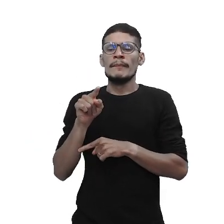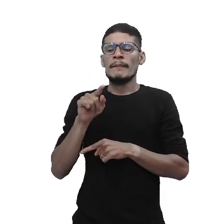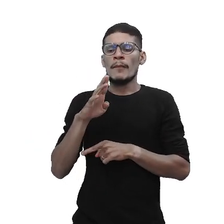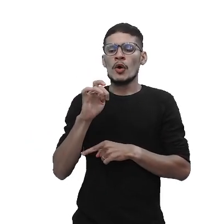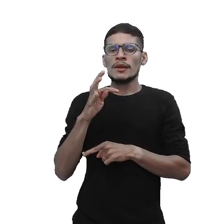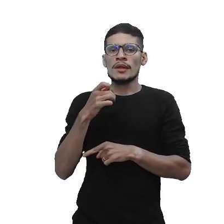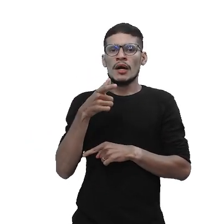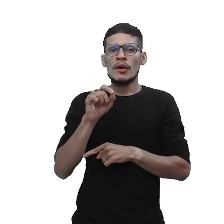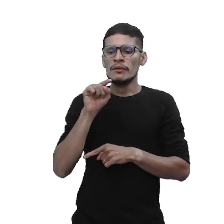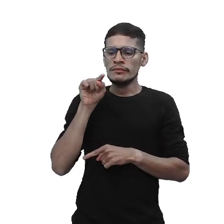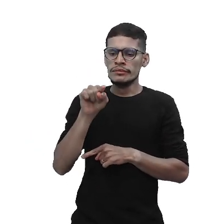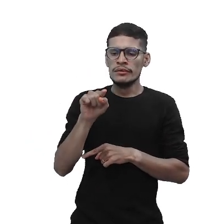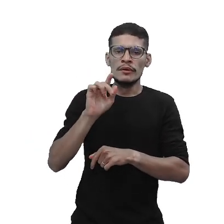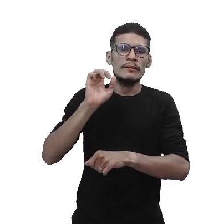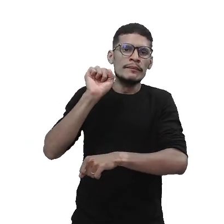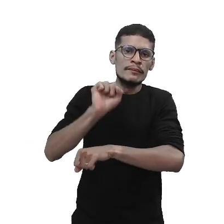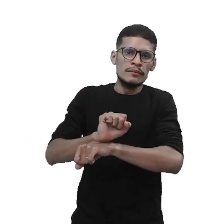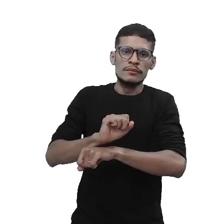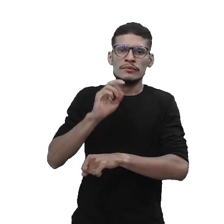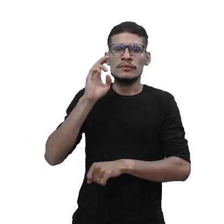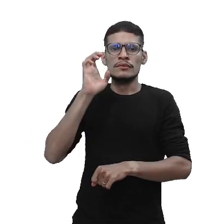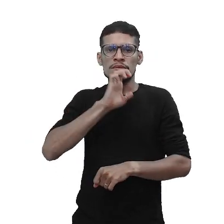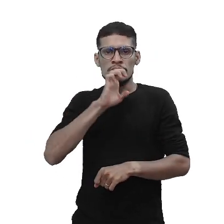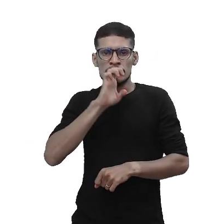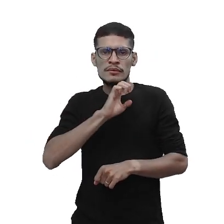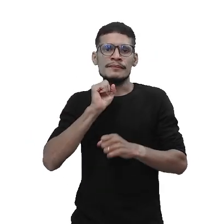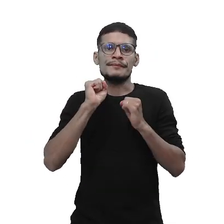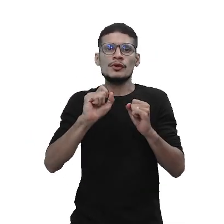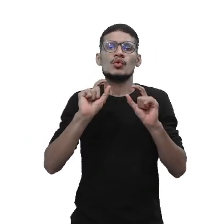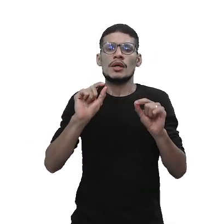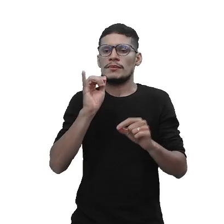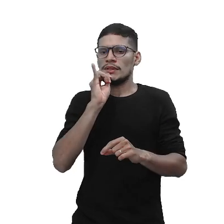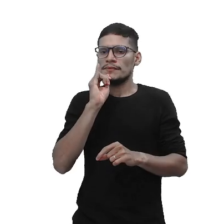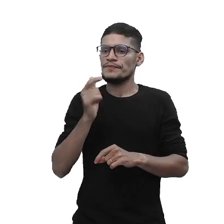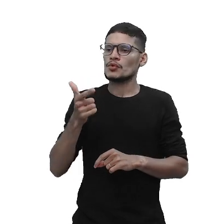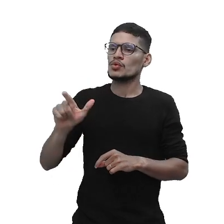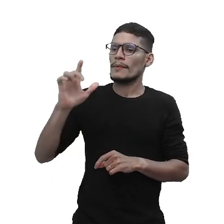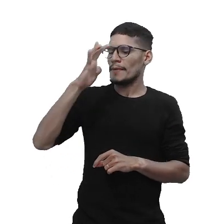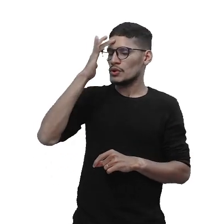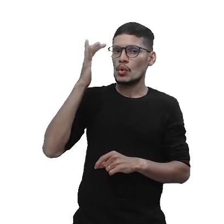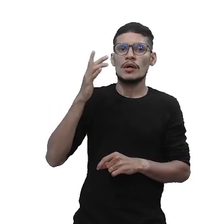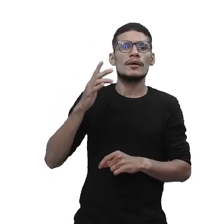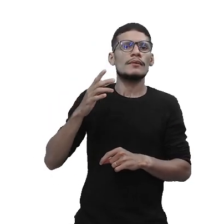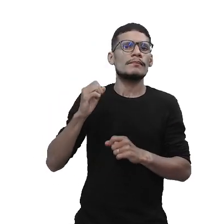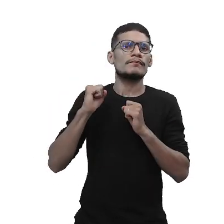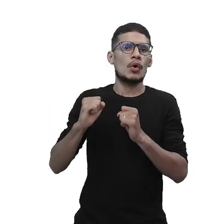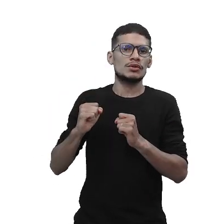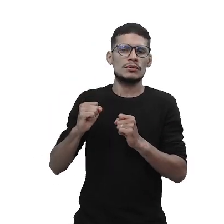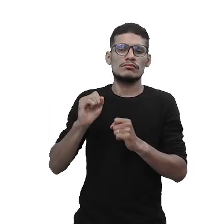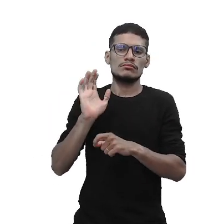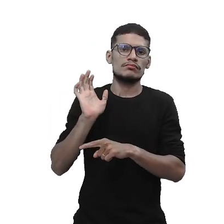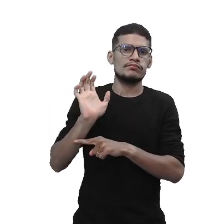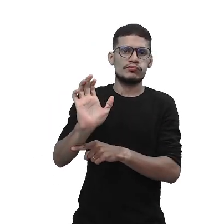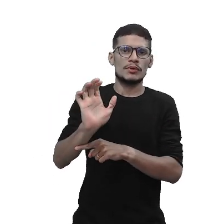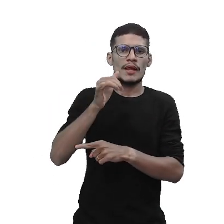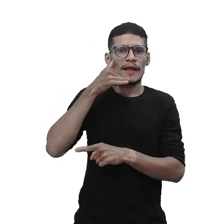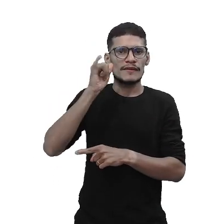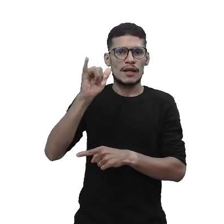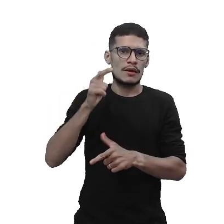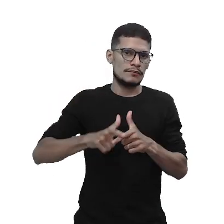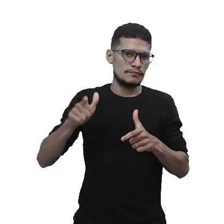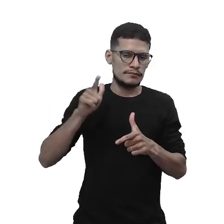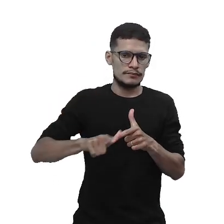de emergência, para evitar qualquer situação que pode ser acionado por qualquer outro trabalhador, além daquele que está na máquina para evitar uma situação de